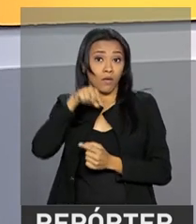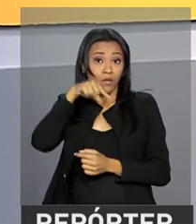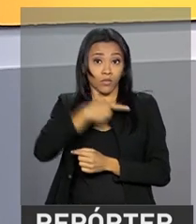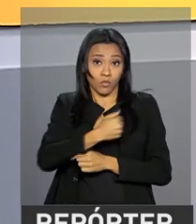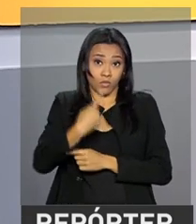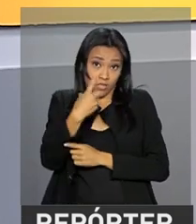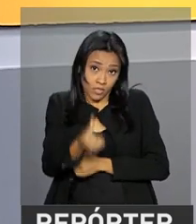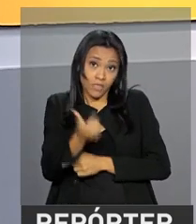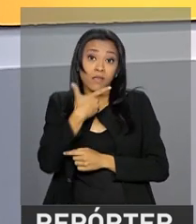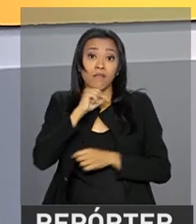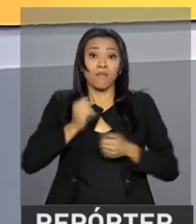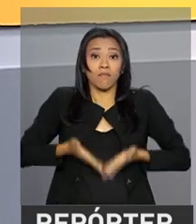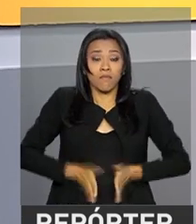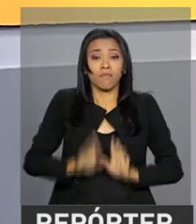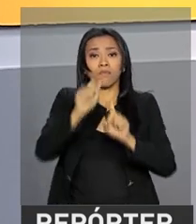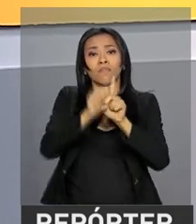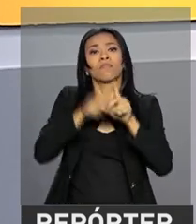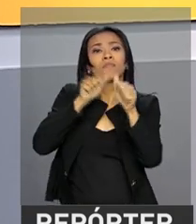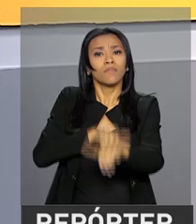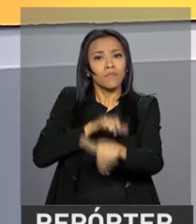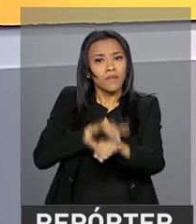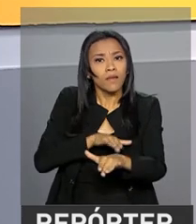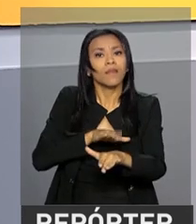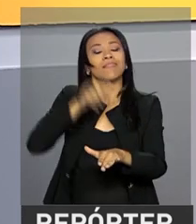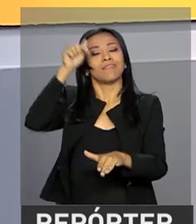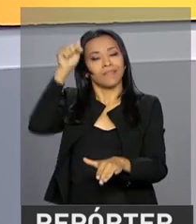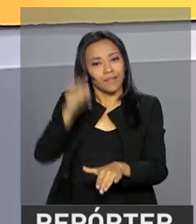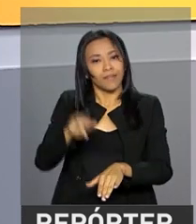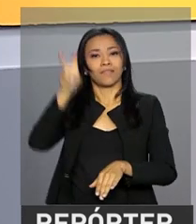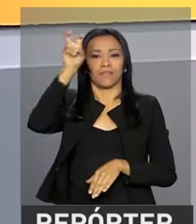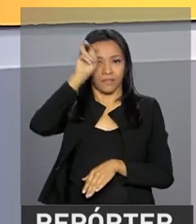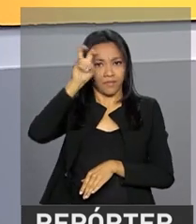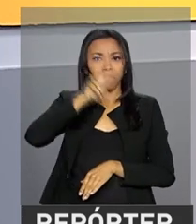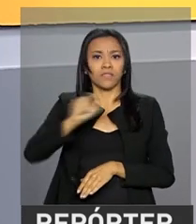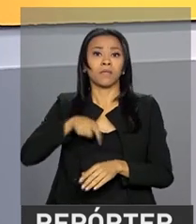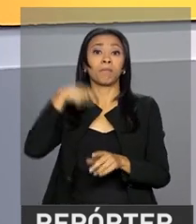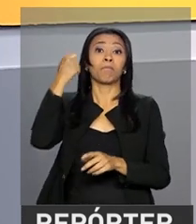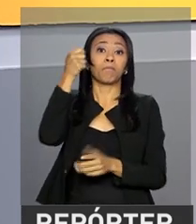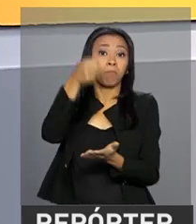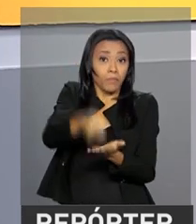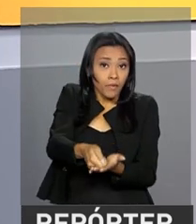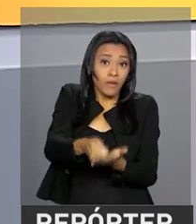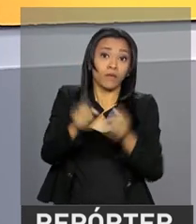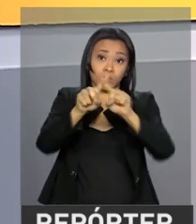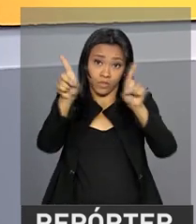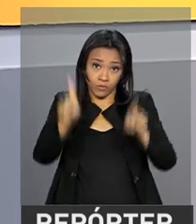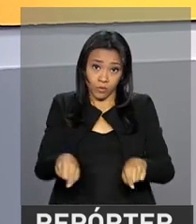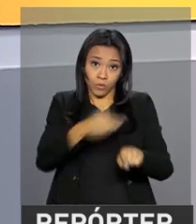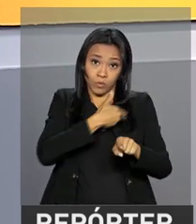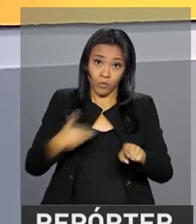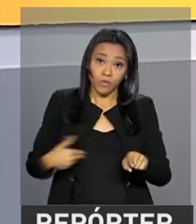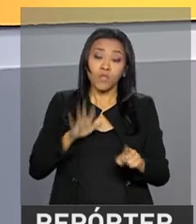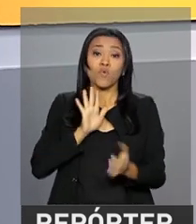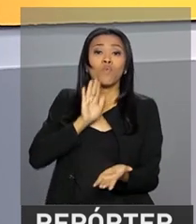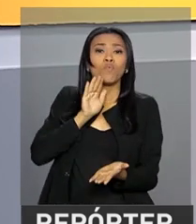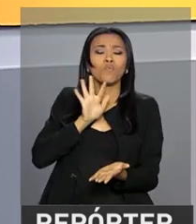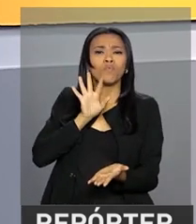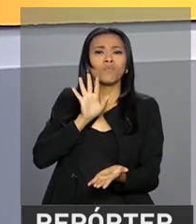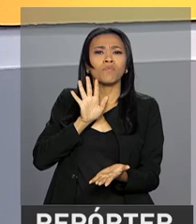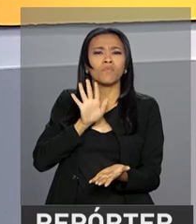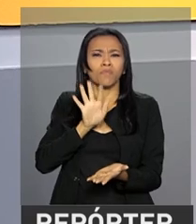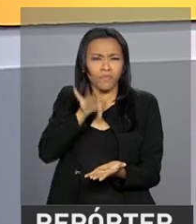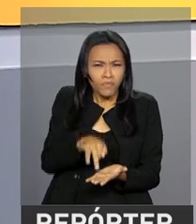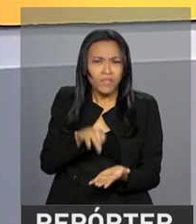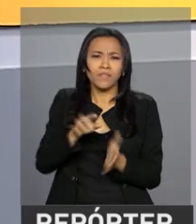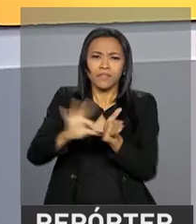nascidos no mês de setembro também a partir desta quinta feira serão pagos os servidores públicos com final de inscrição 2